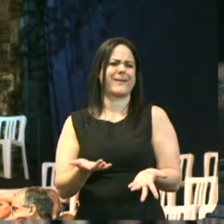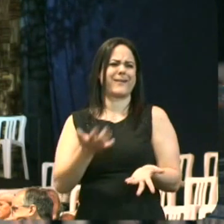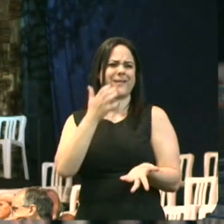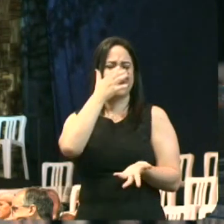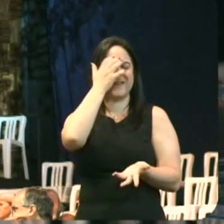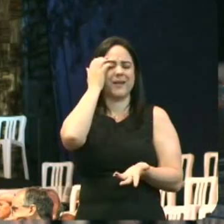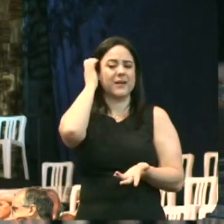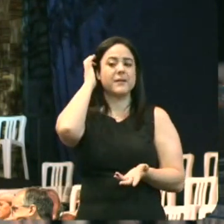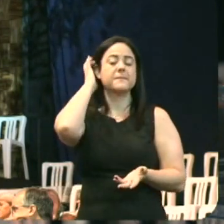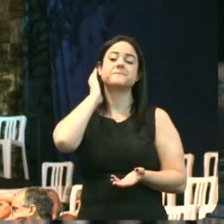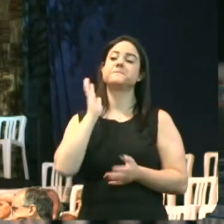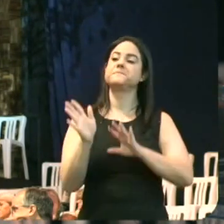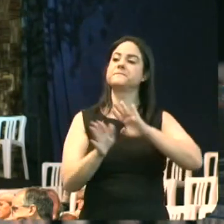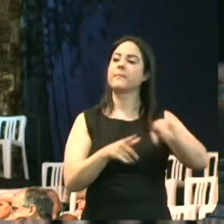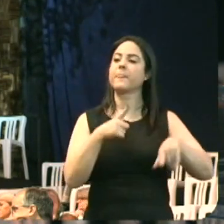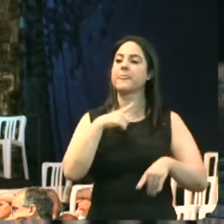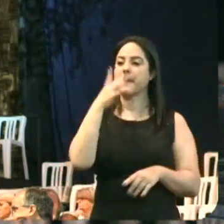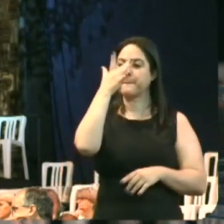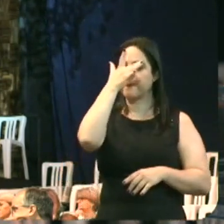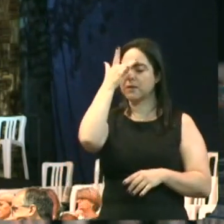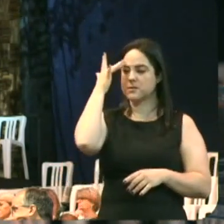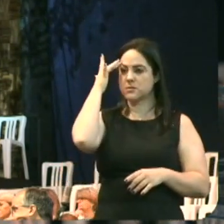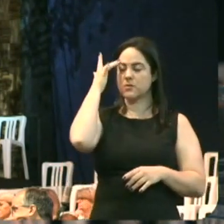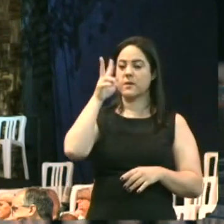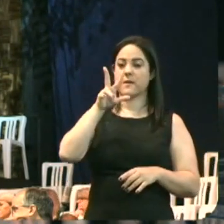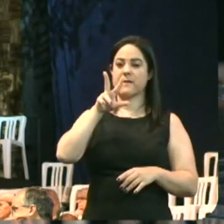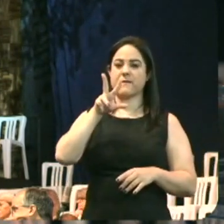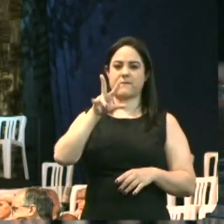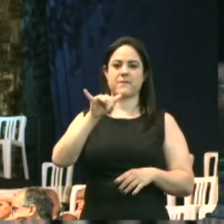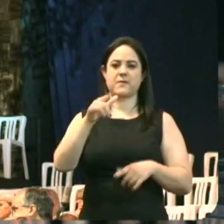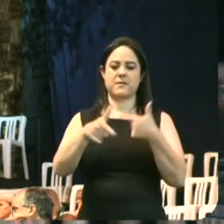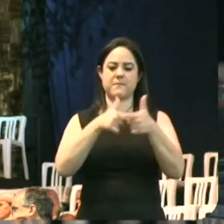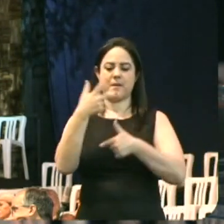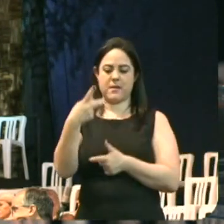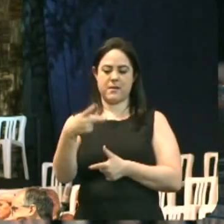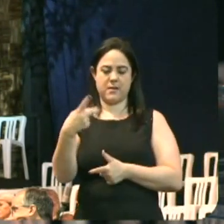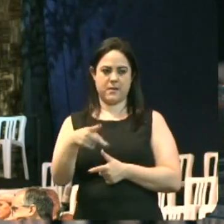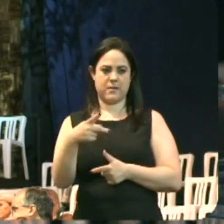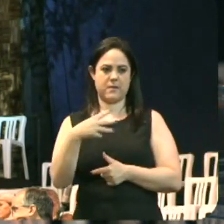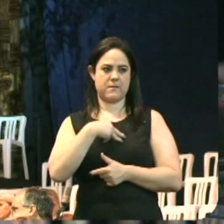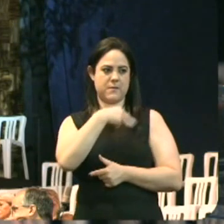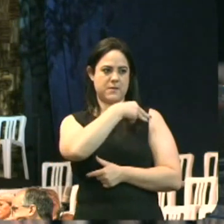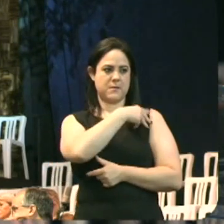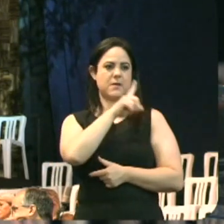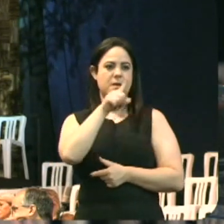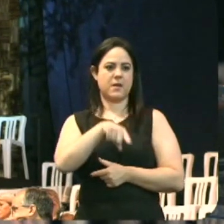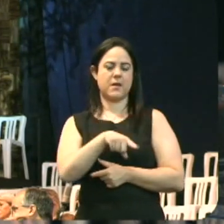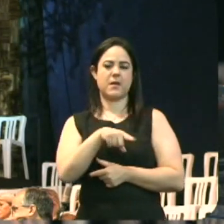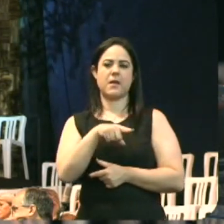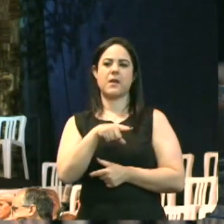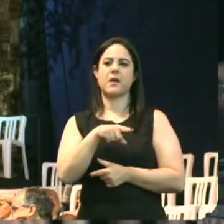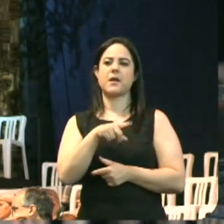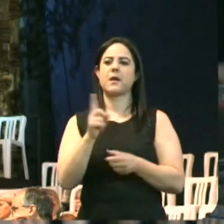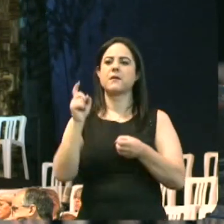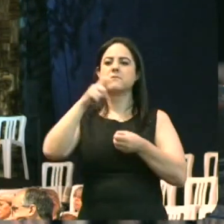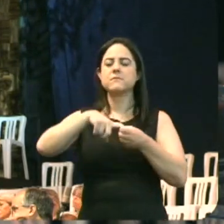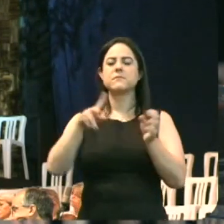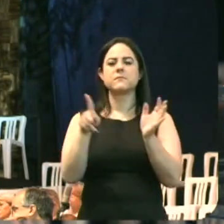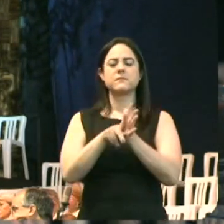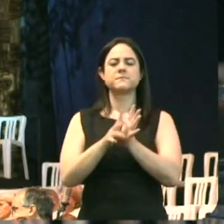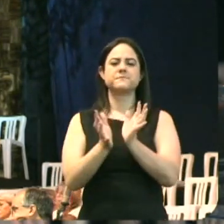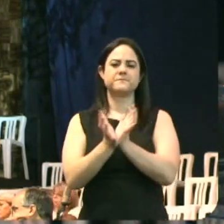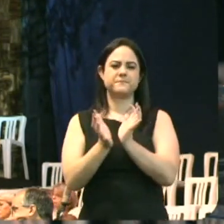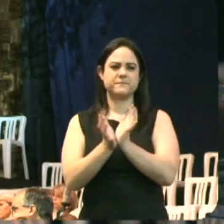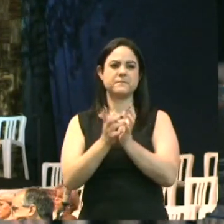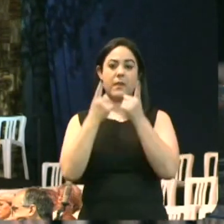Tem um irmão nosso que vai começar a trabalhar conosco aqui no ministério, e ele faz parte de um movimento muito